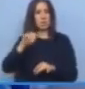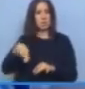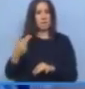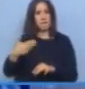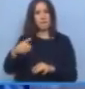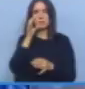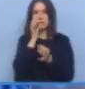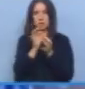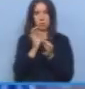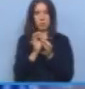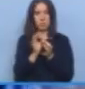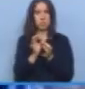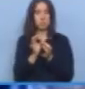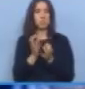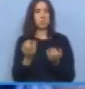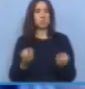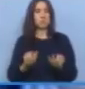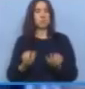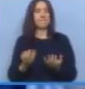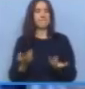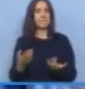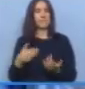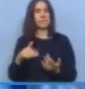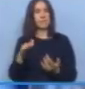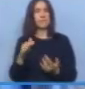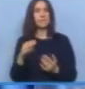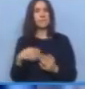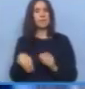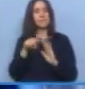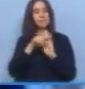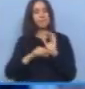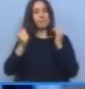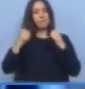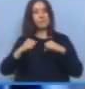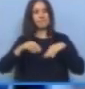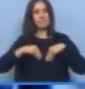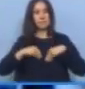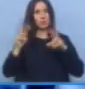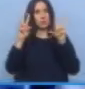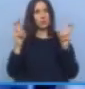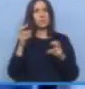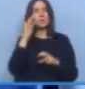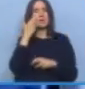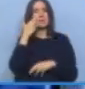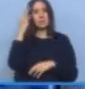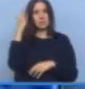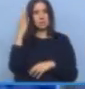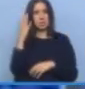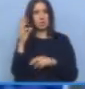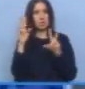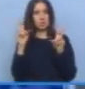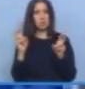em setembro, onde serão adotados alguns pactos relativamente a este processo da